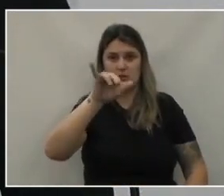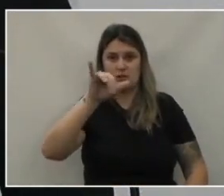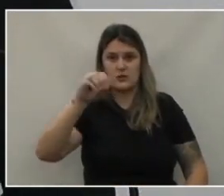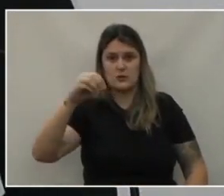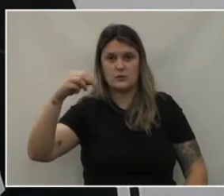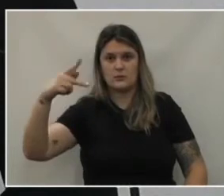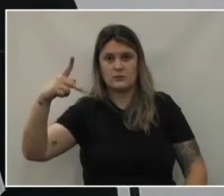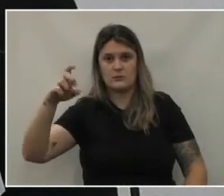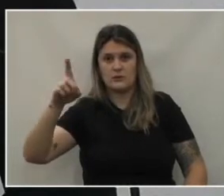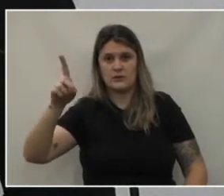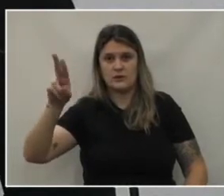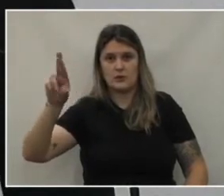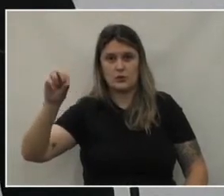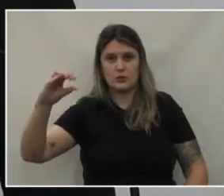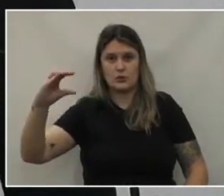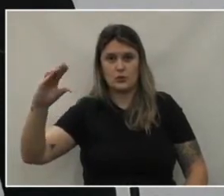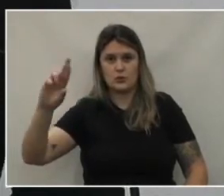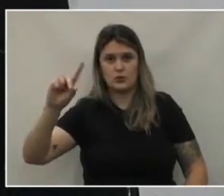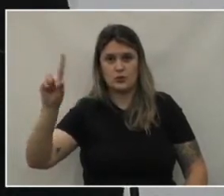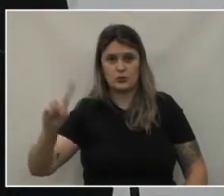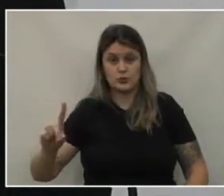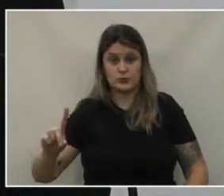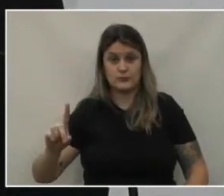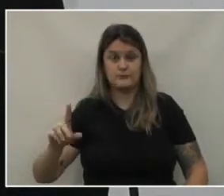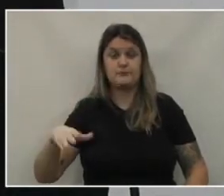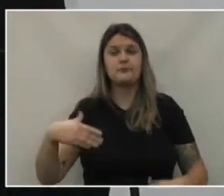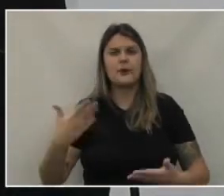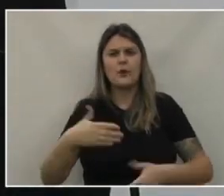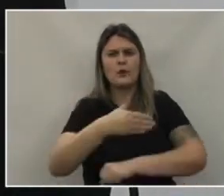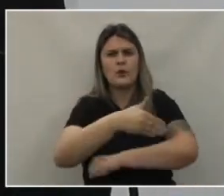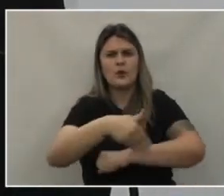Brás. Essa rua é exatamente aquela